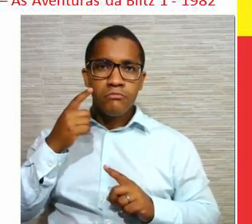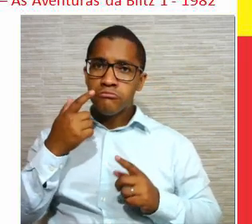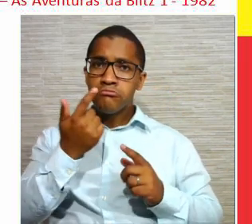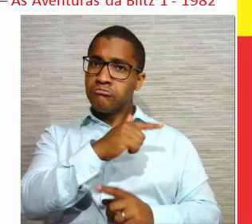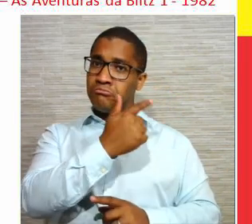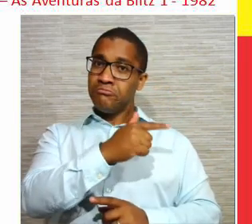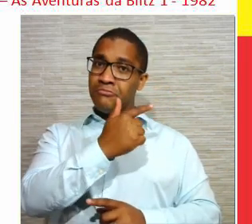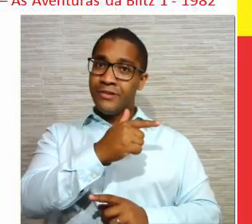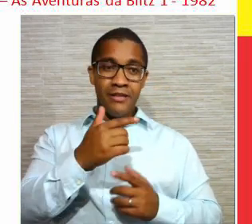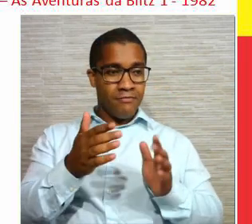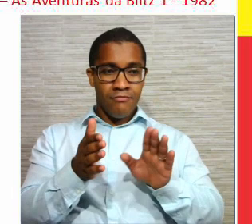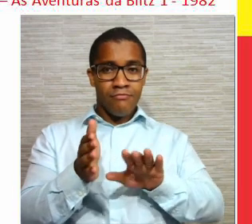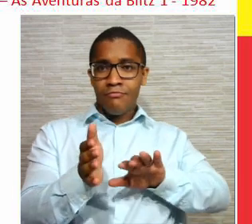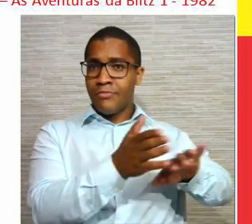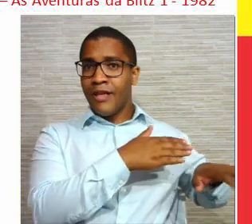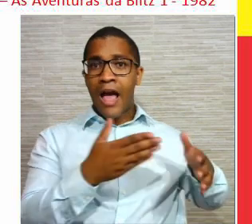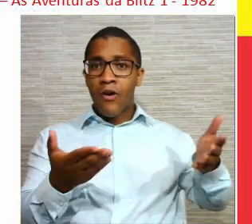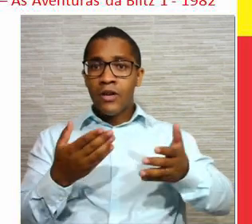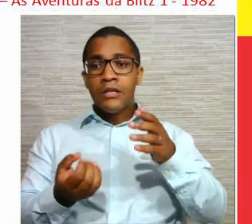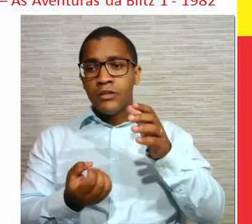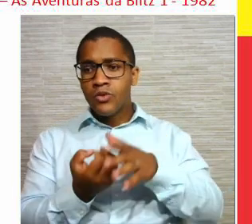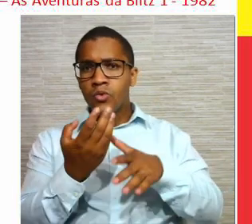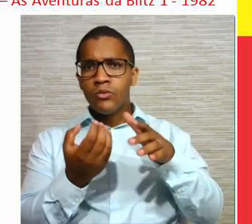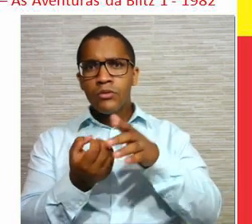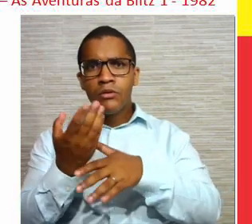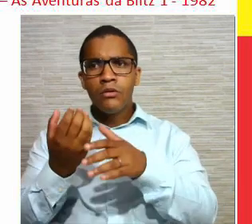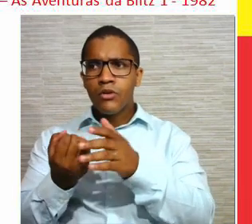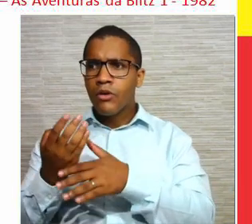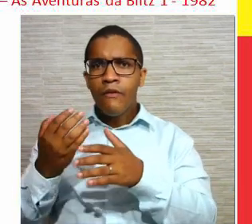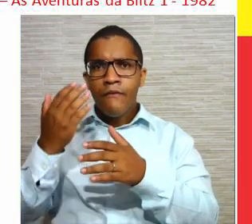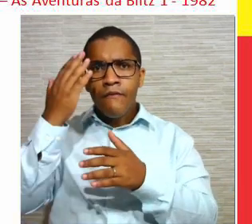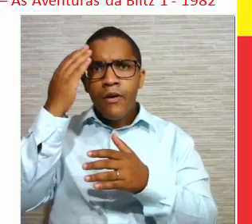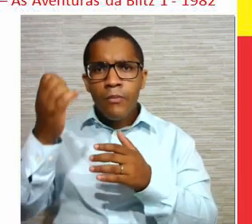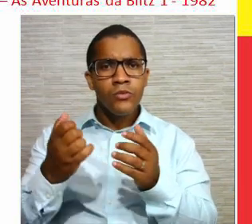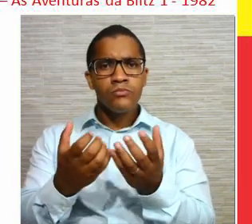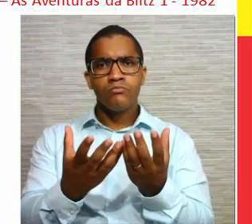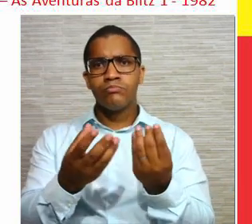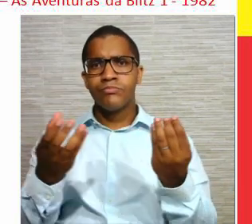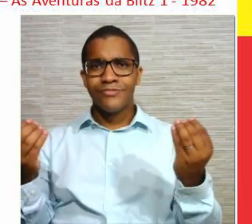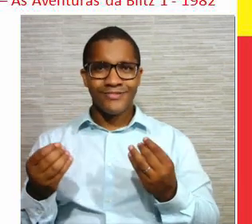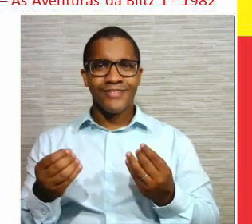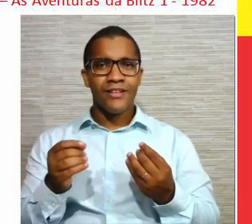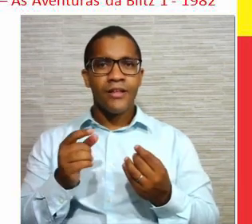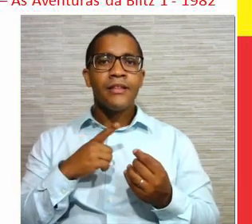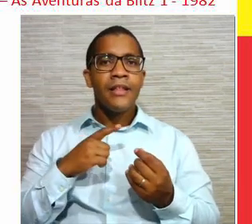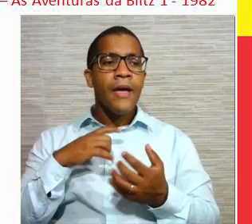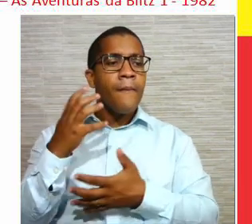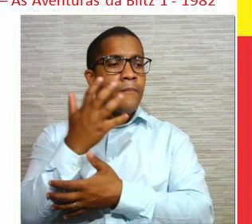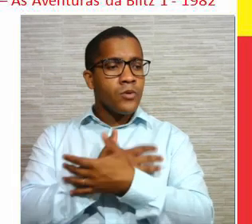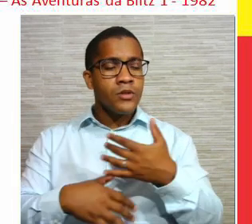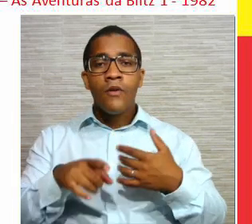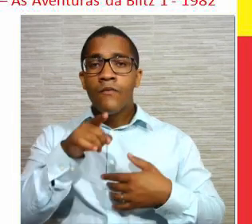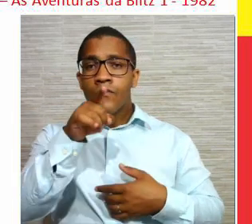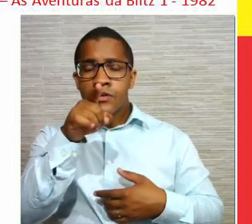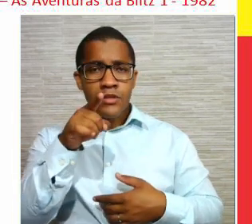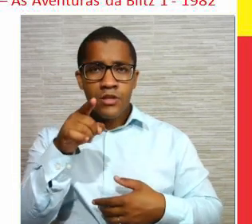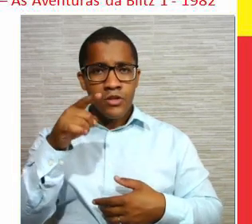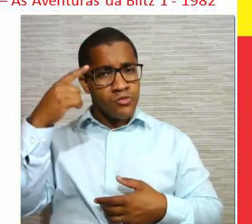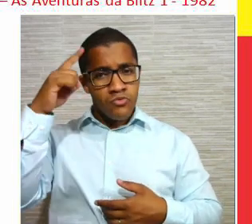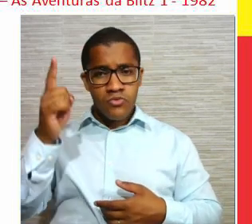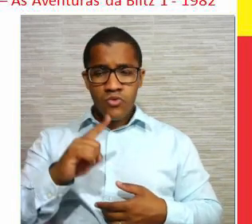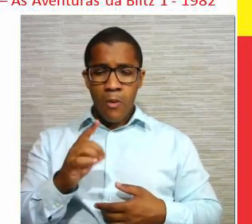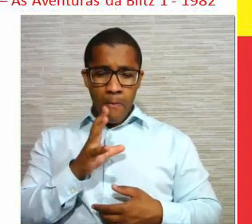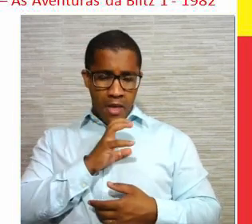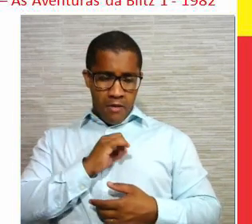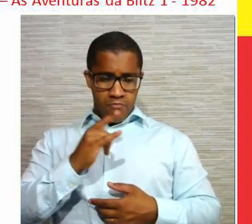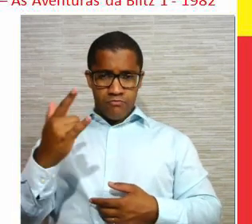Então, assim, aí começam a surgir vários nomes, né? Então, tem o lançamento de Você Não Soube Me Amar, né, da Blitz,